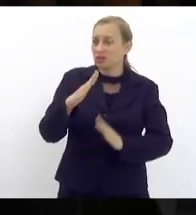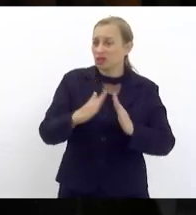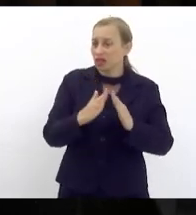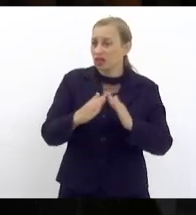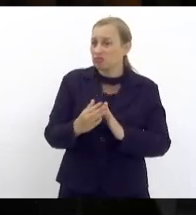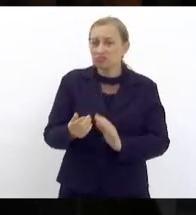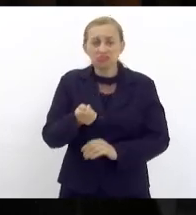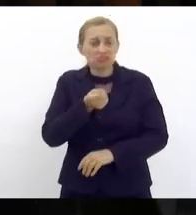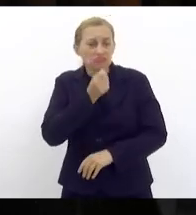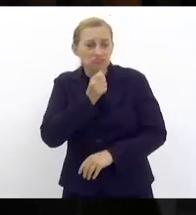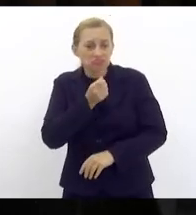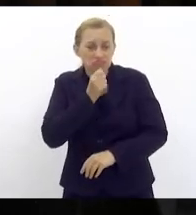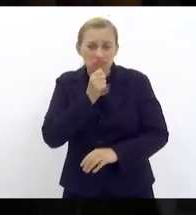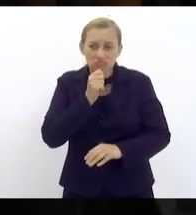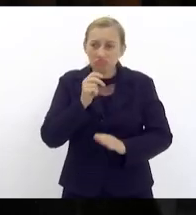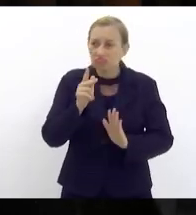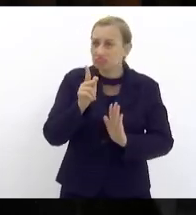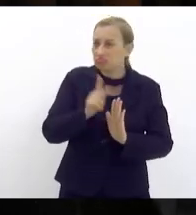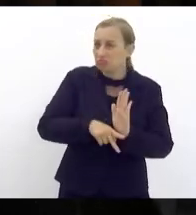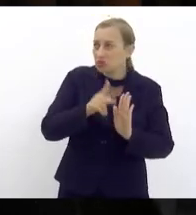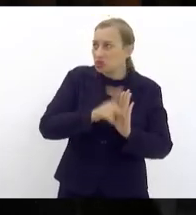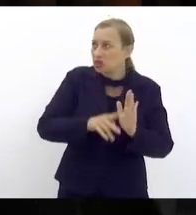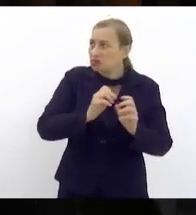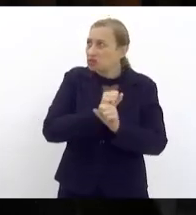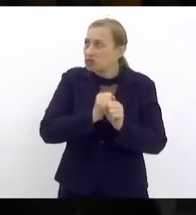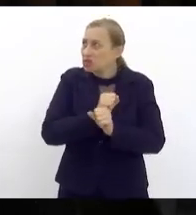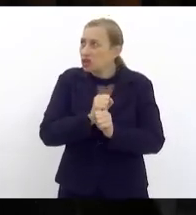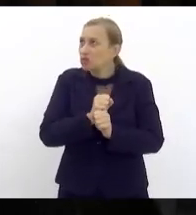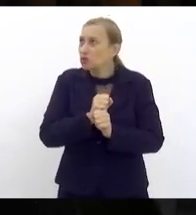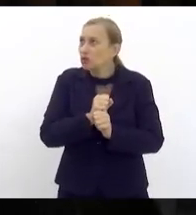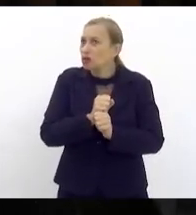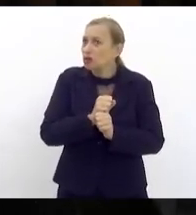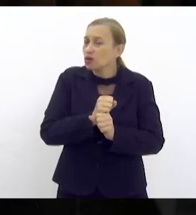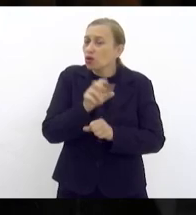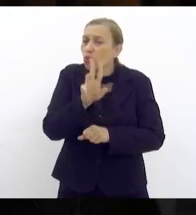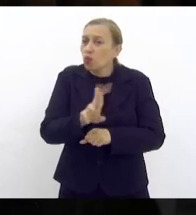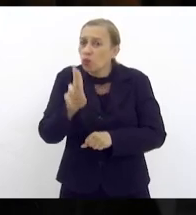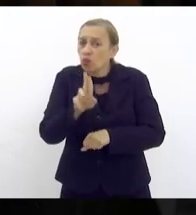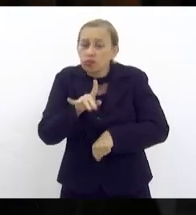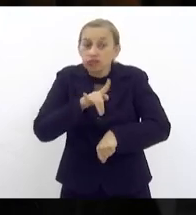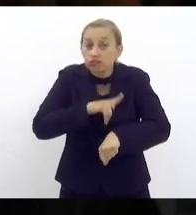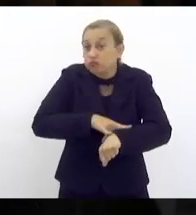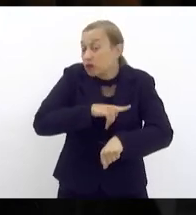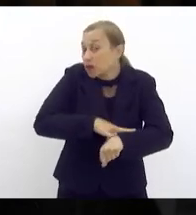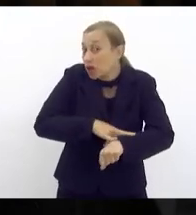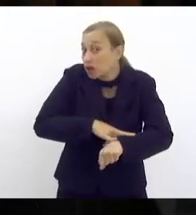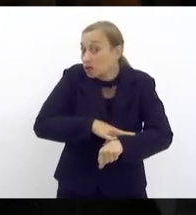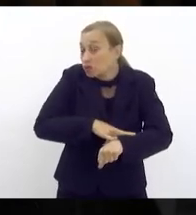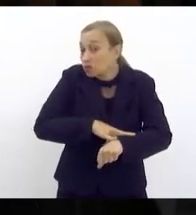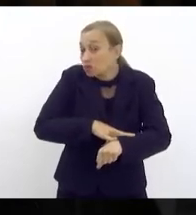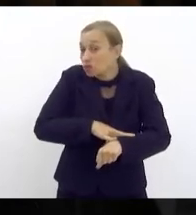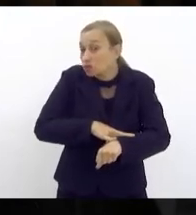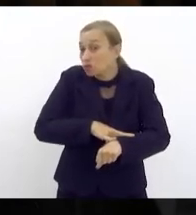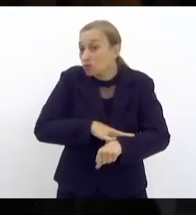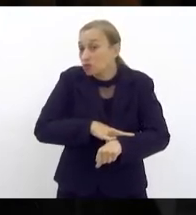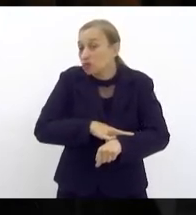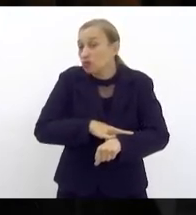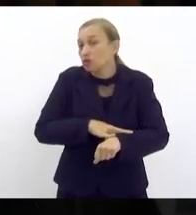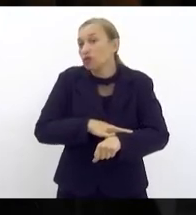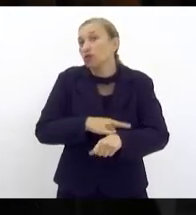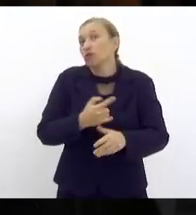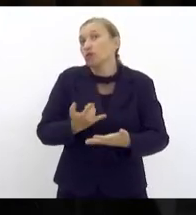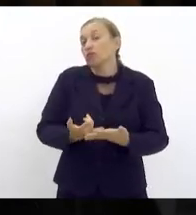projeto neste ano sobre uso de banheiros pelo